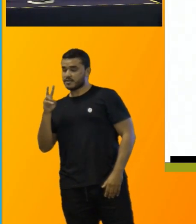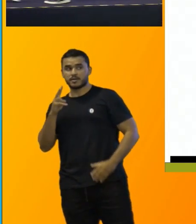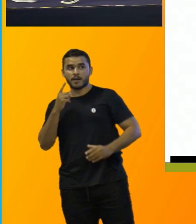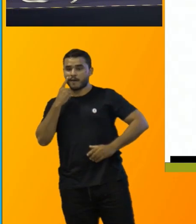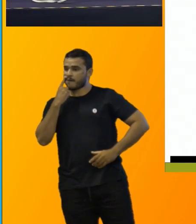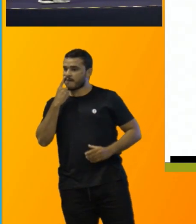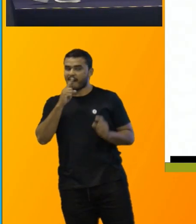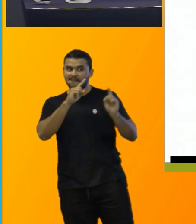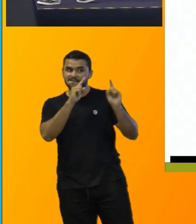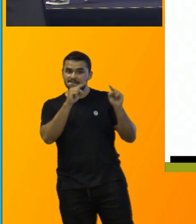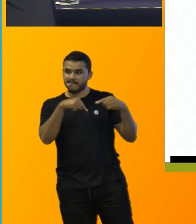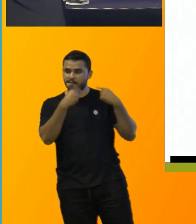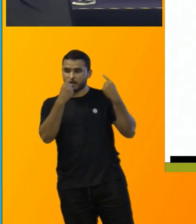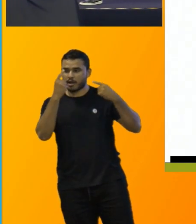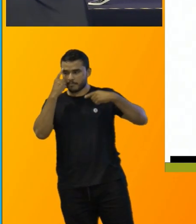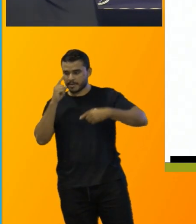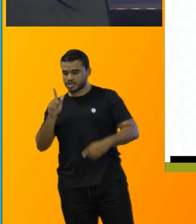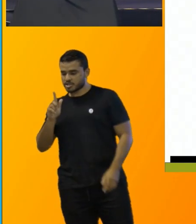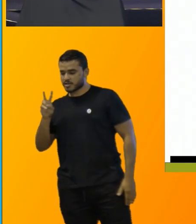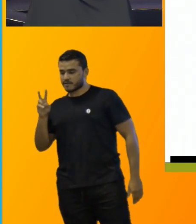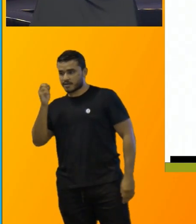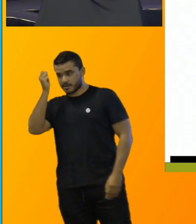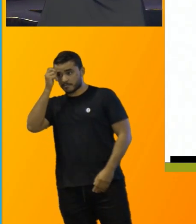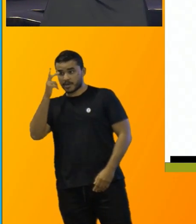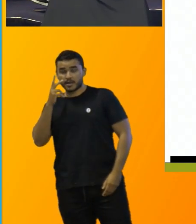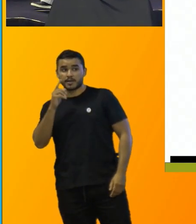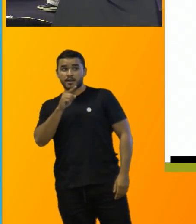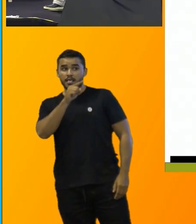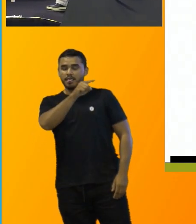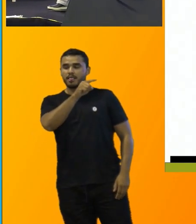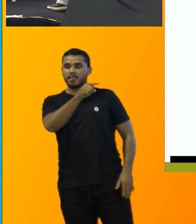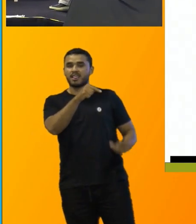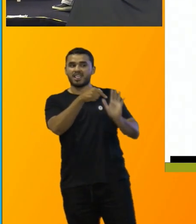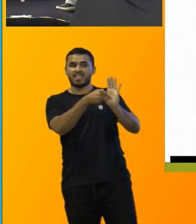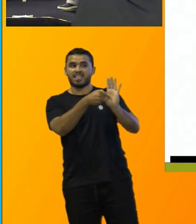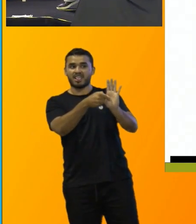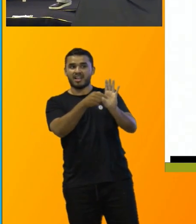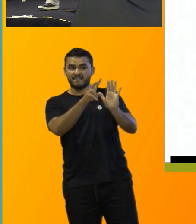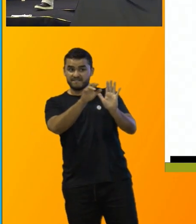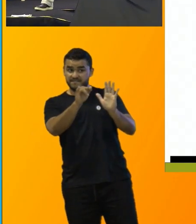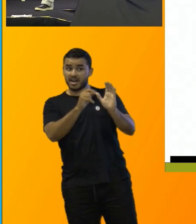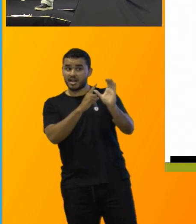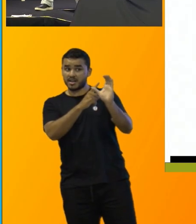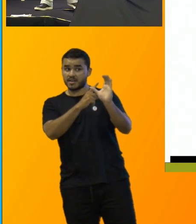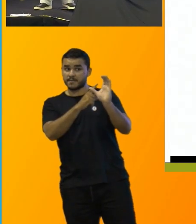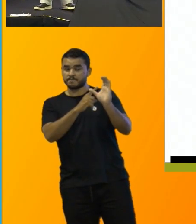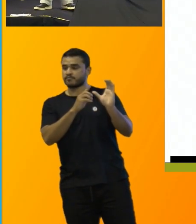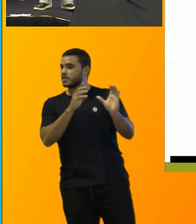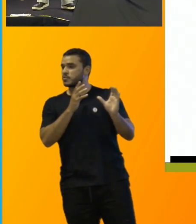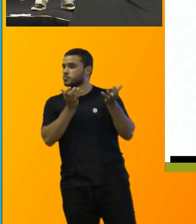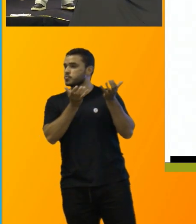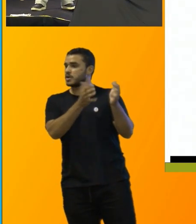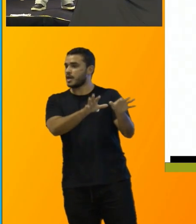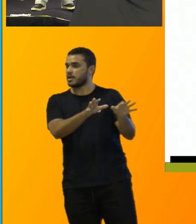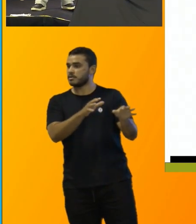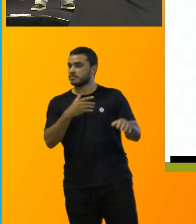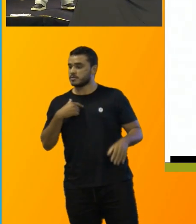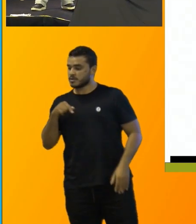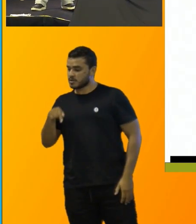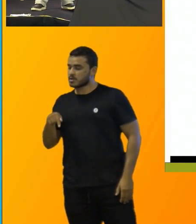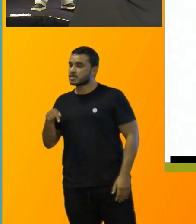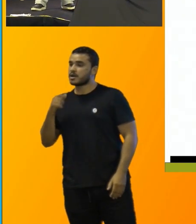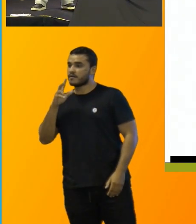arquitetado dentro dos porões do próprio governo. Vargas fecha o Congresso, suspende a Constituição e decreta um